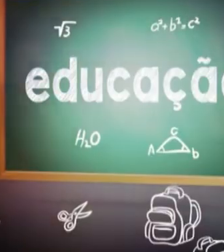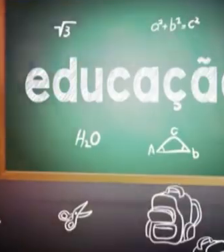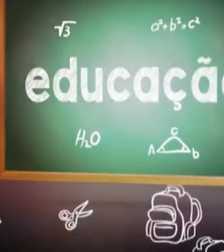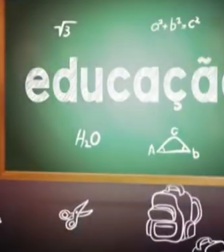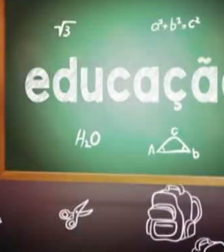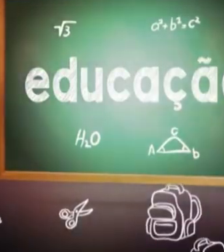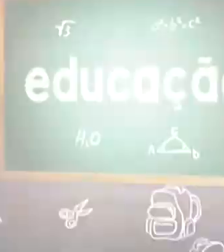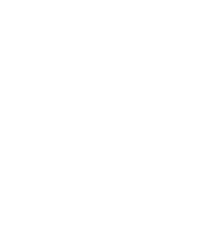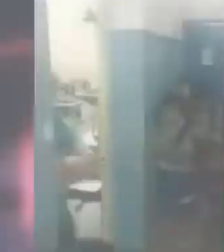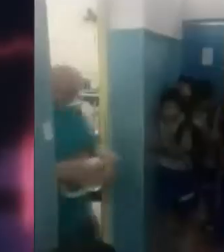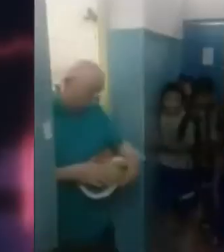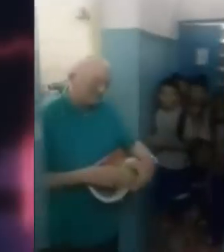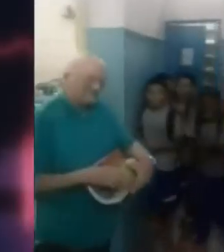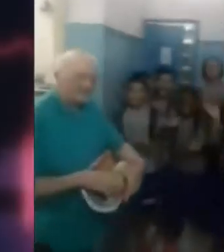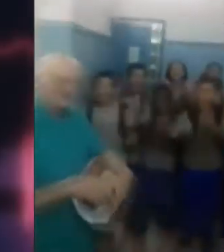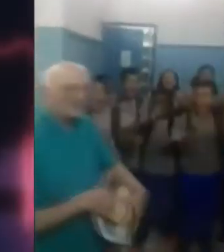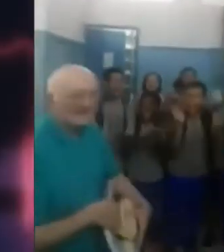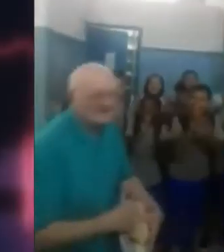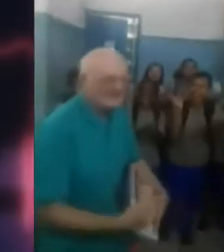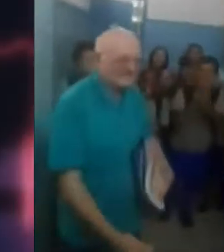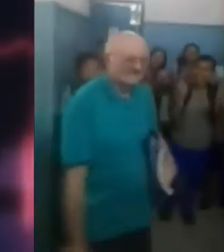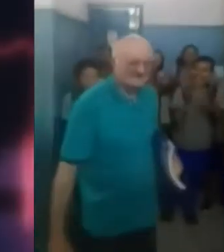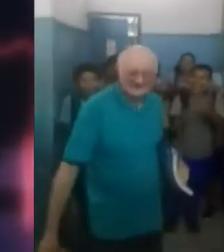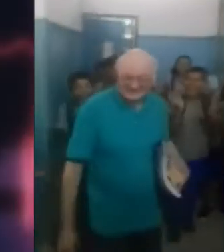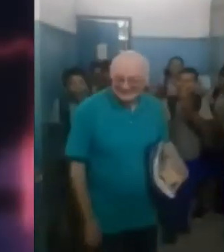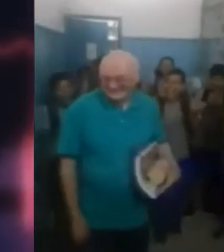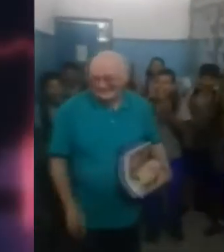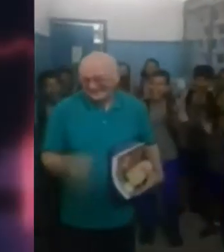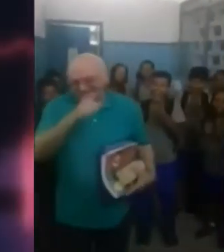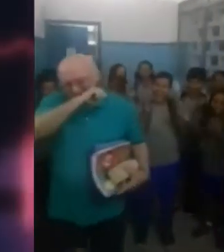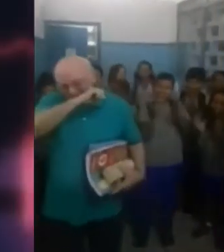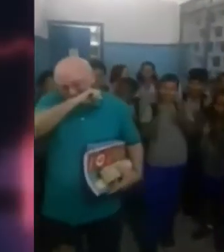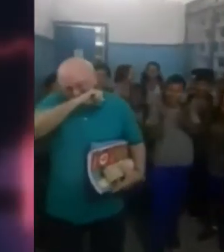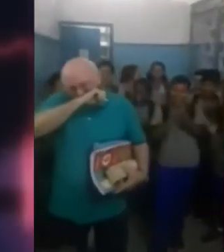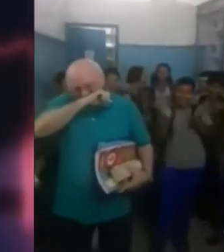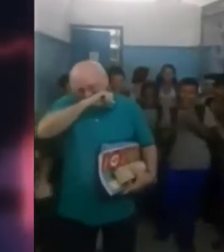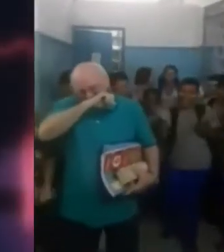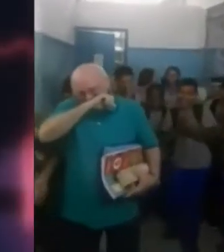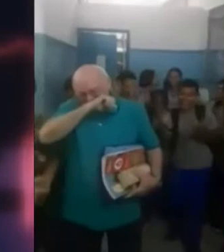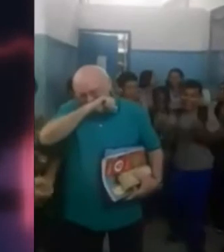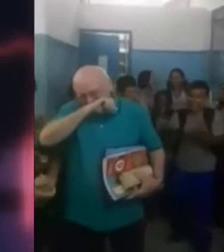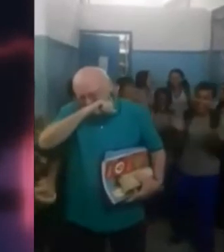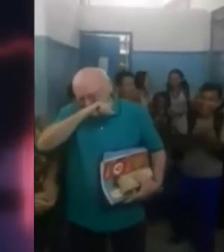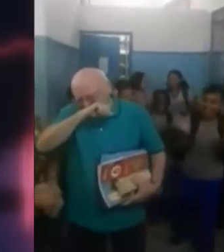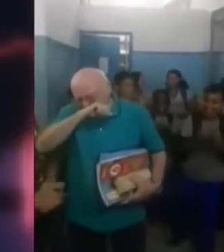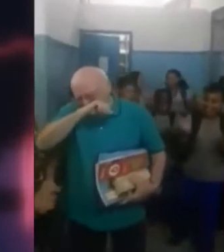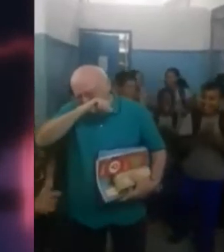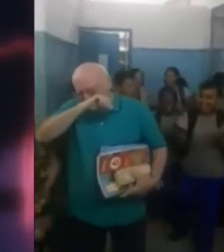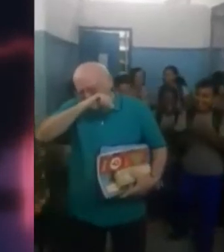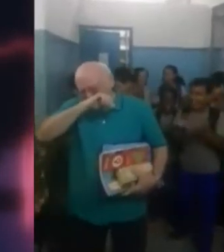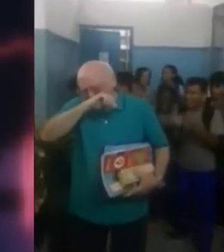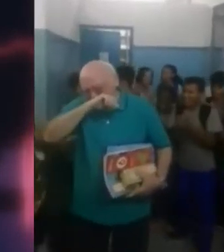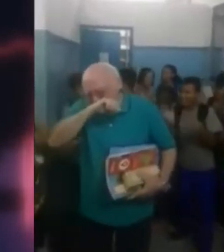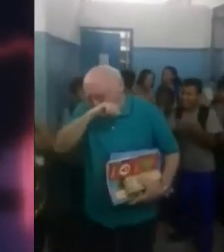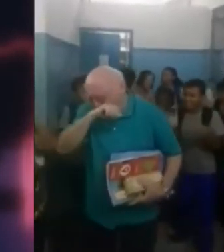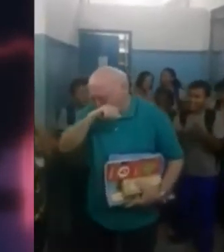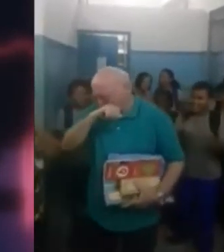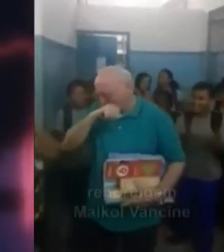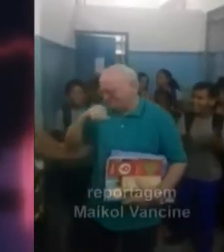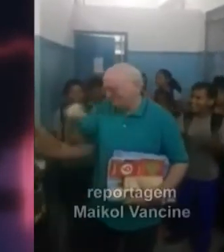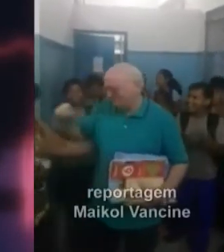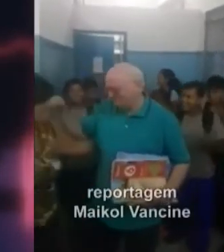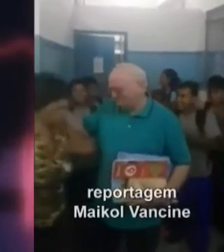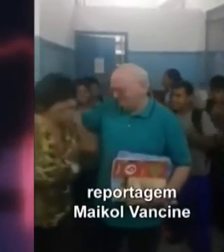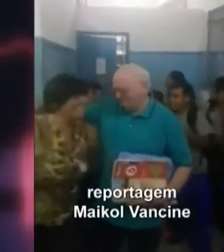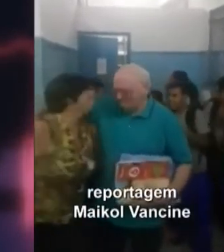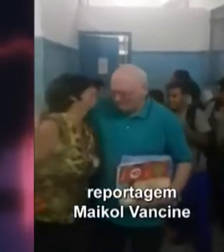O quadro de educação volta do Carnaval com uma notícia emocionante. Um professor de ciências de uma escola da cidade de São